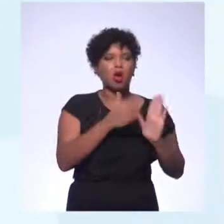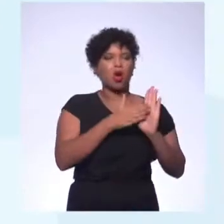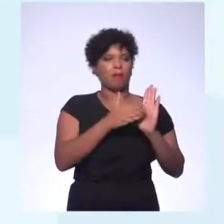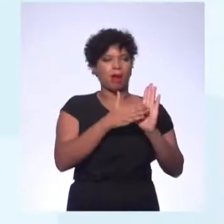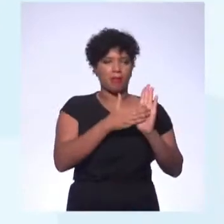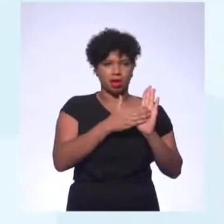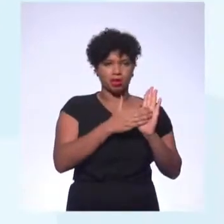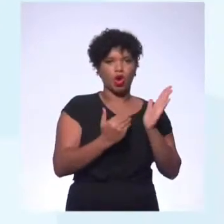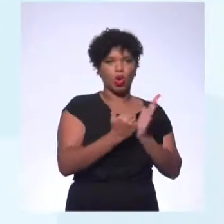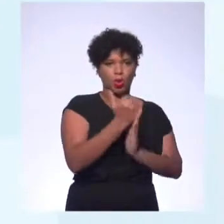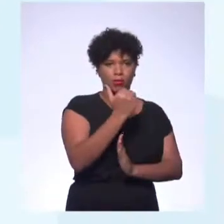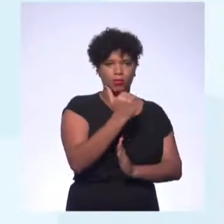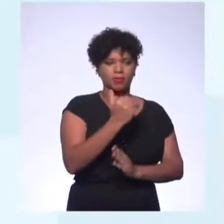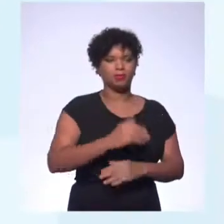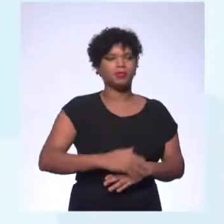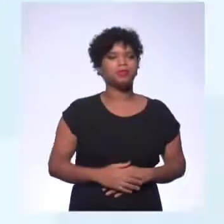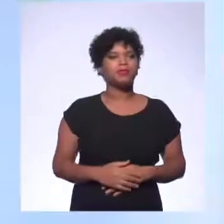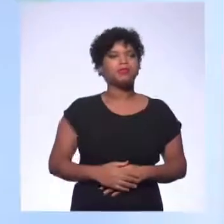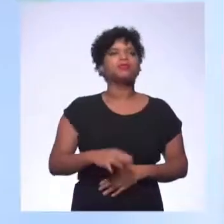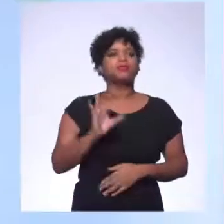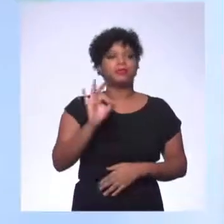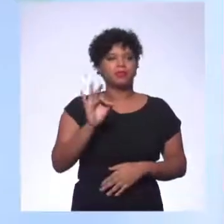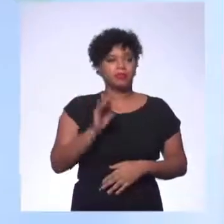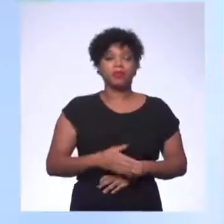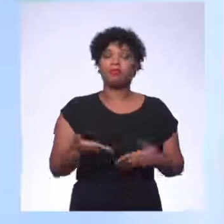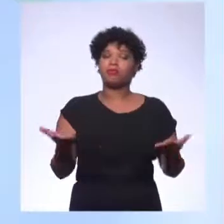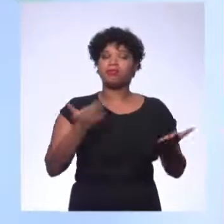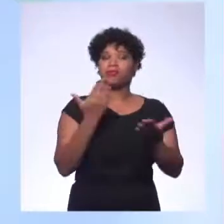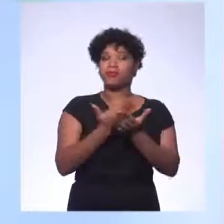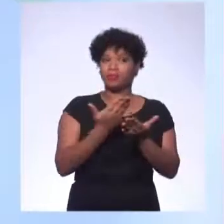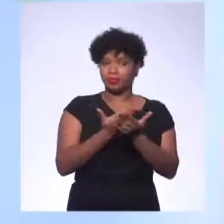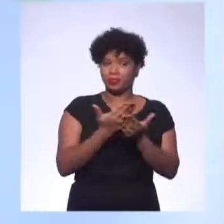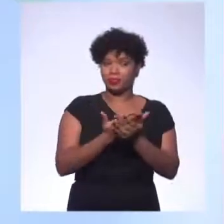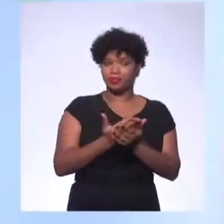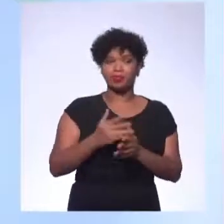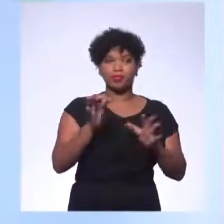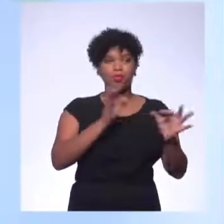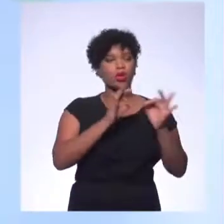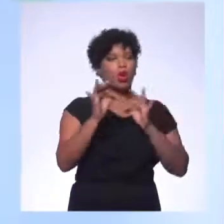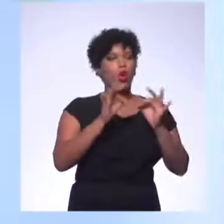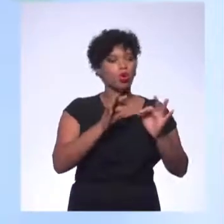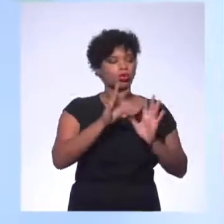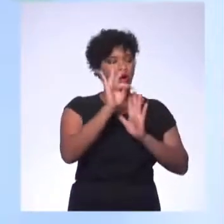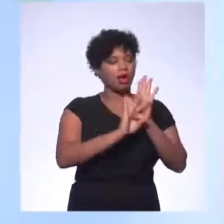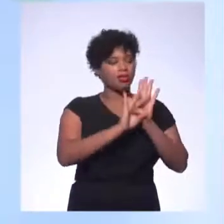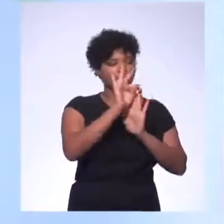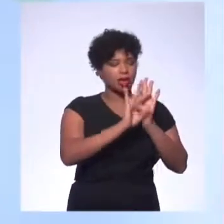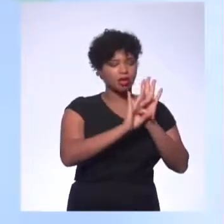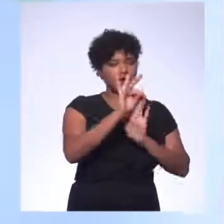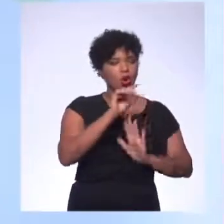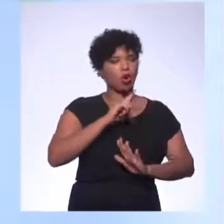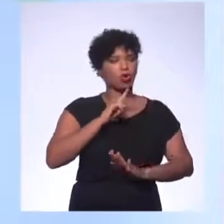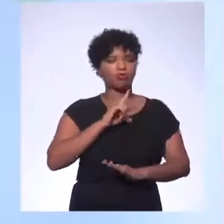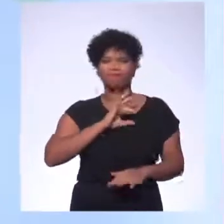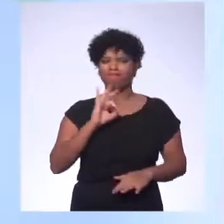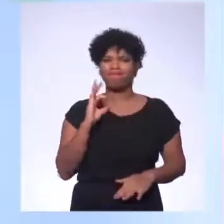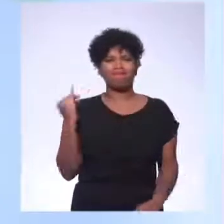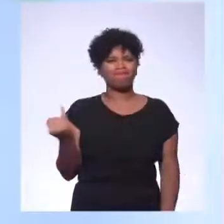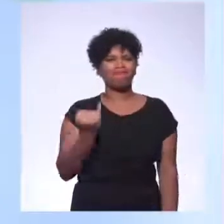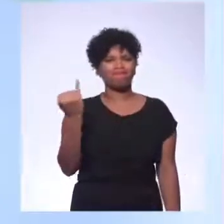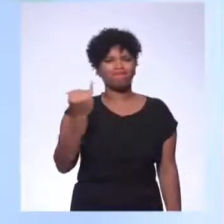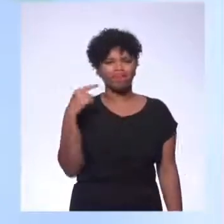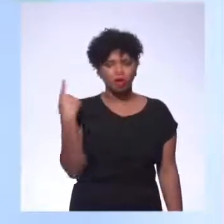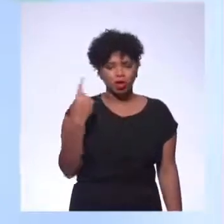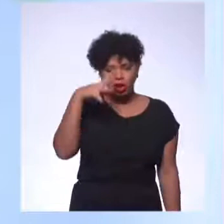proposta enunciativa. Então, a aula de hoje é organização textual. É muito importante a